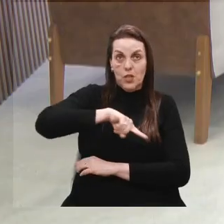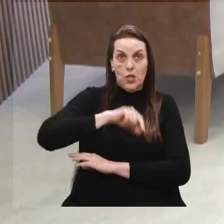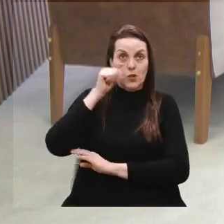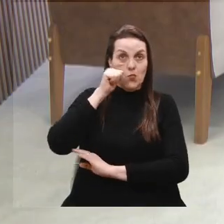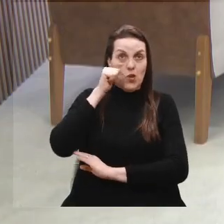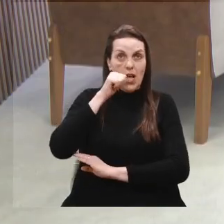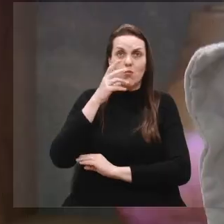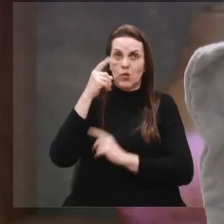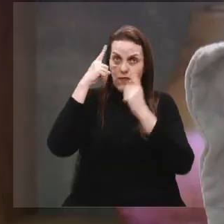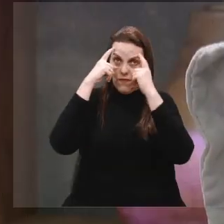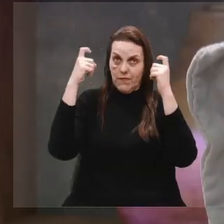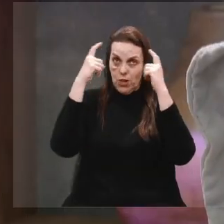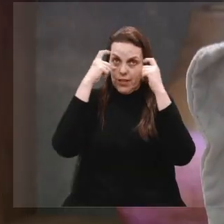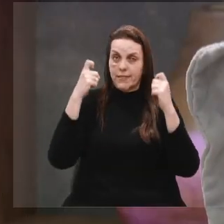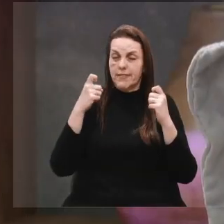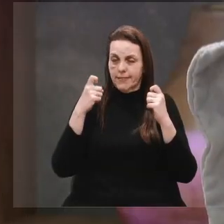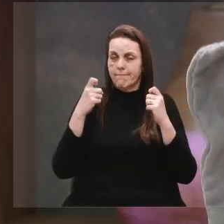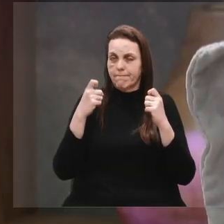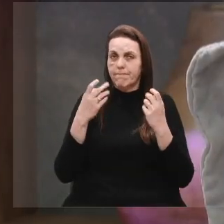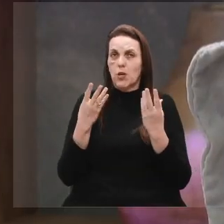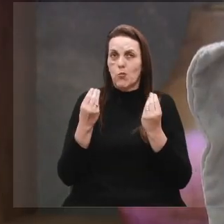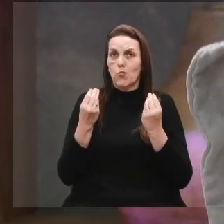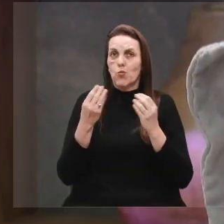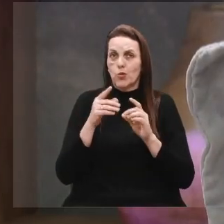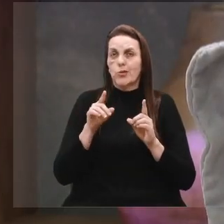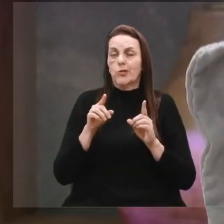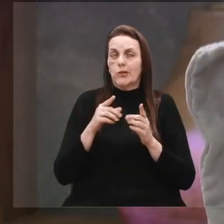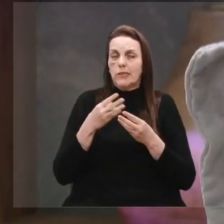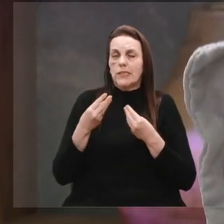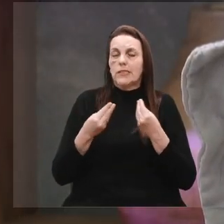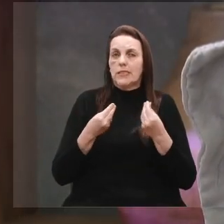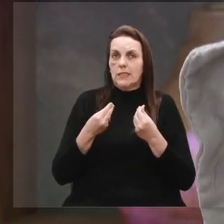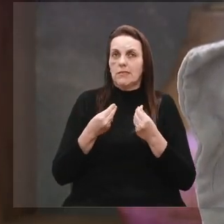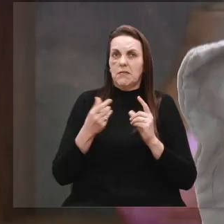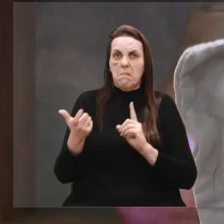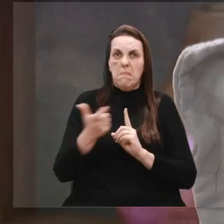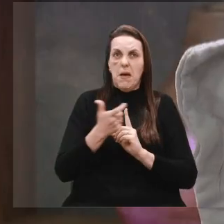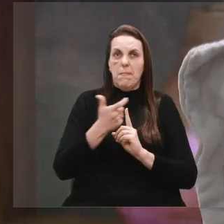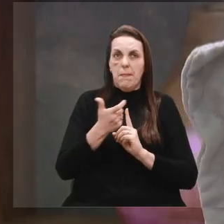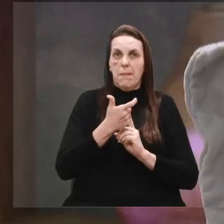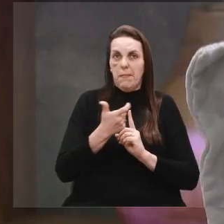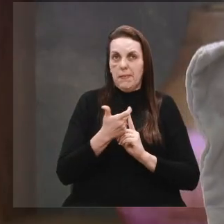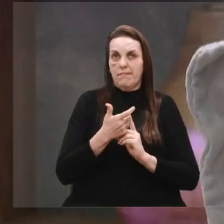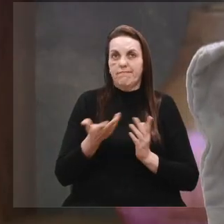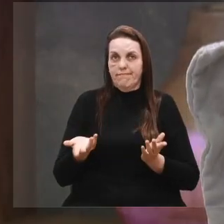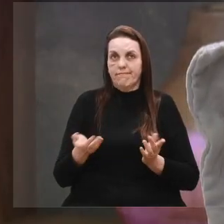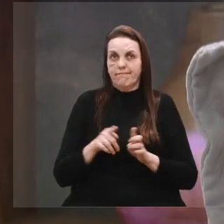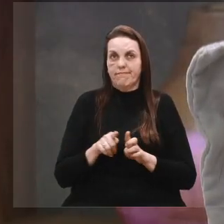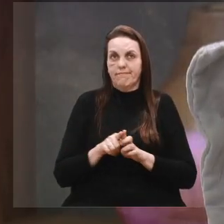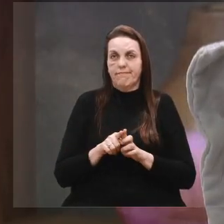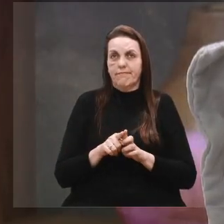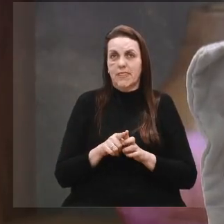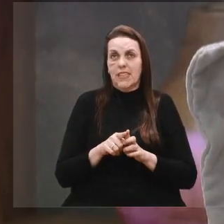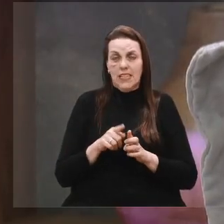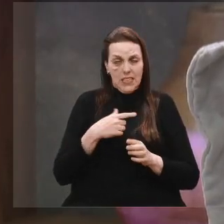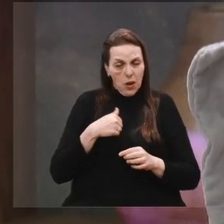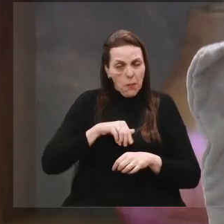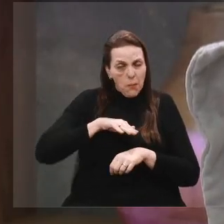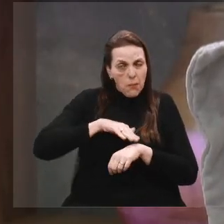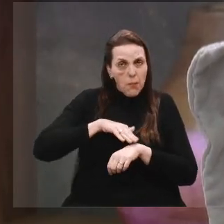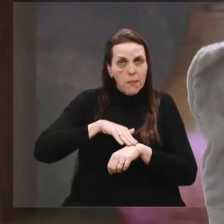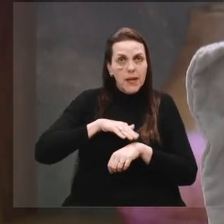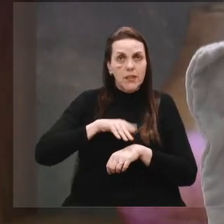nós mulheres muito violento, um espaço de retaliação, e foi de